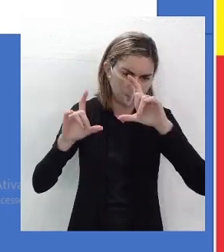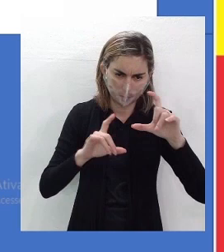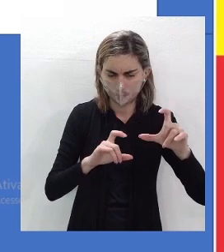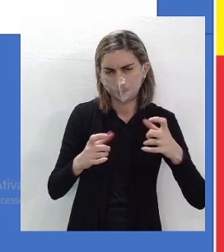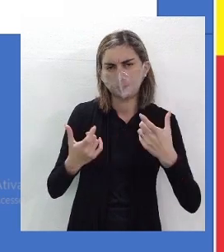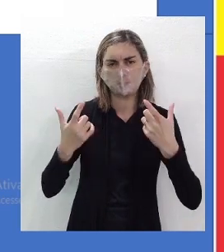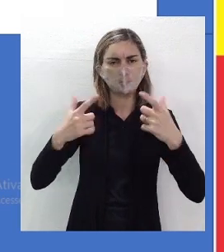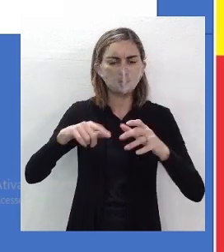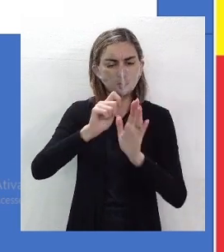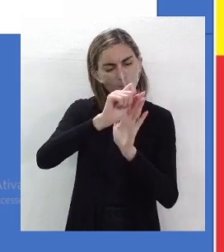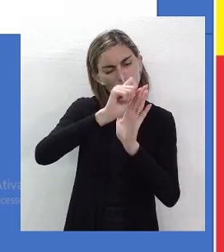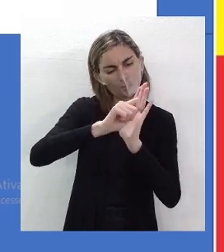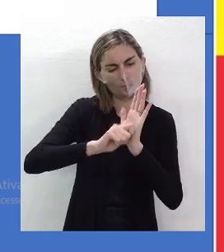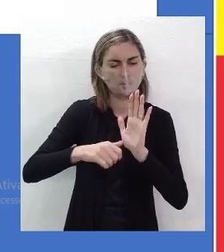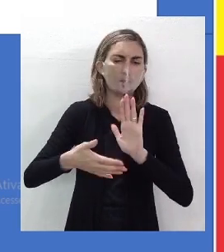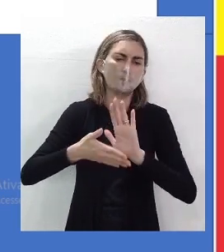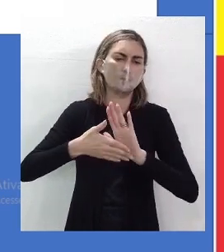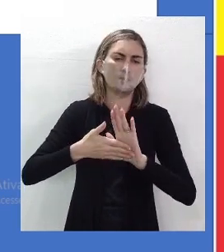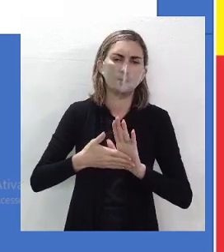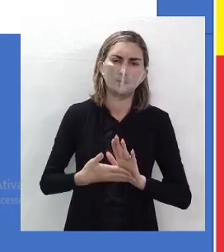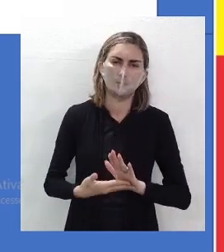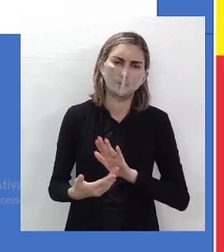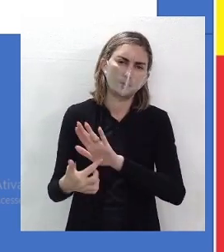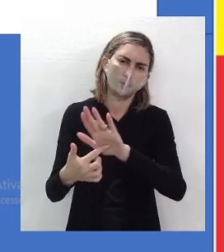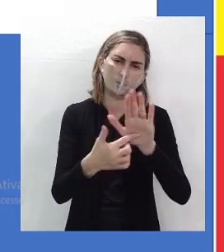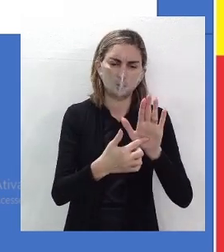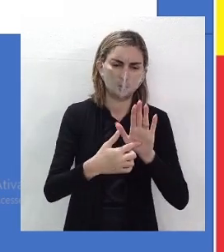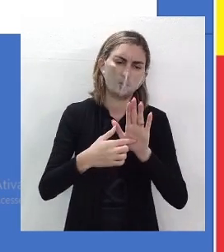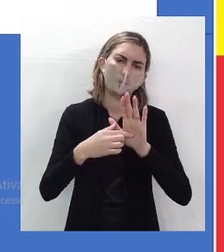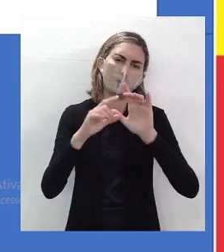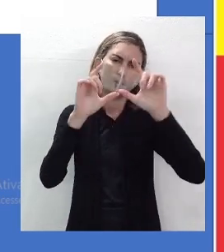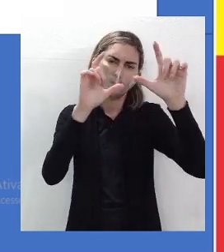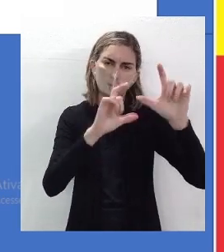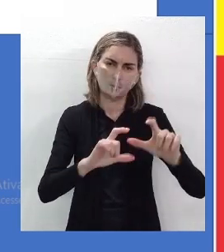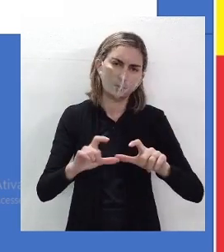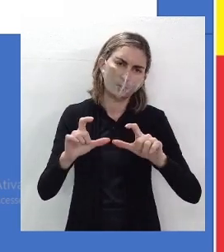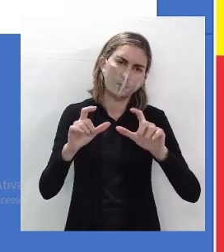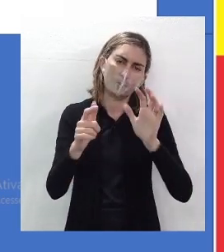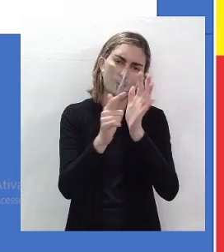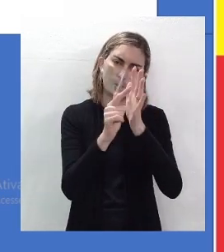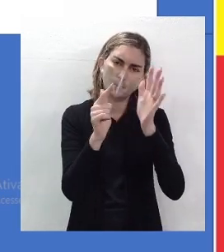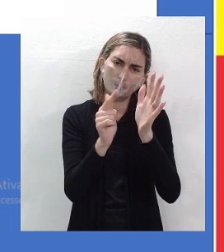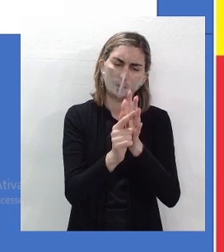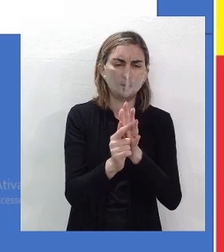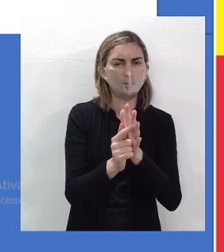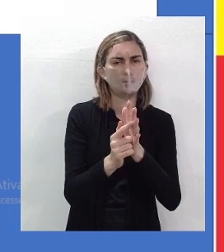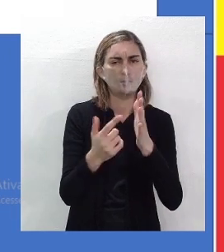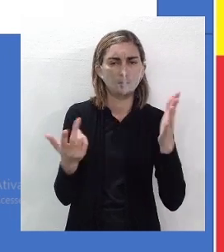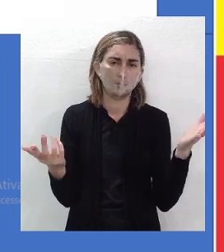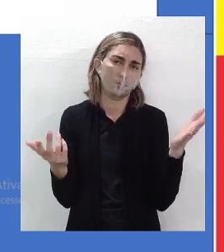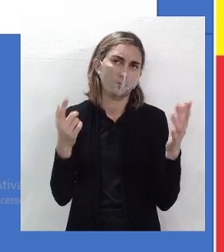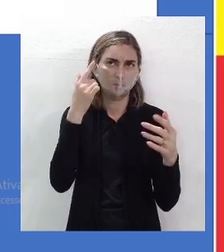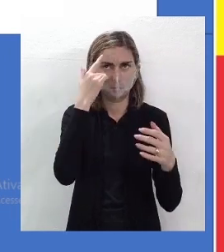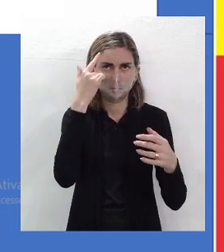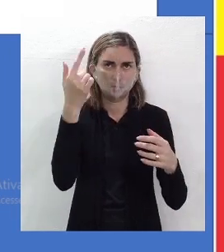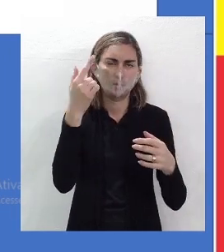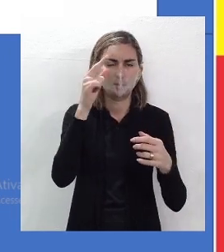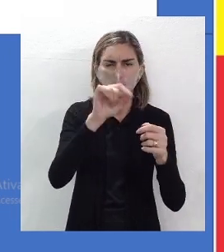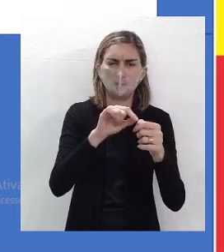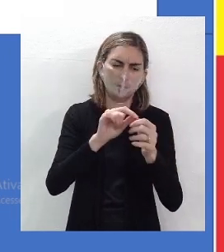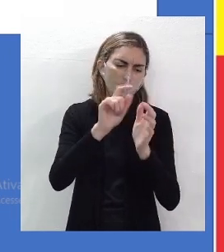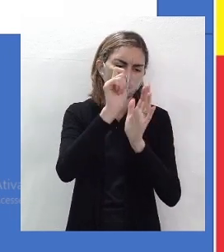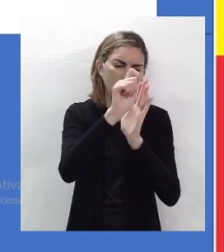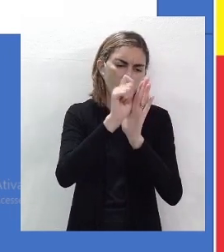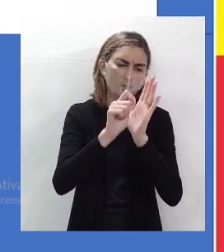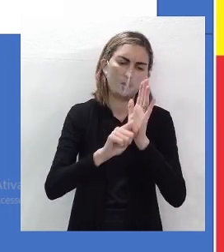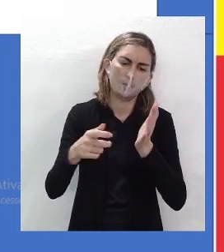onde o escritor pretendia preencher o espaço em branco oferecido pelo papel. Então imagina que você vai escrever